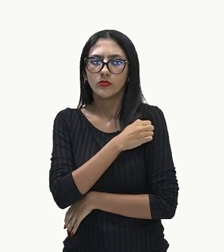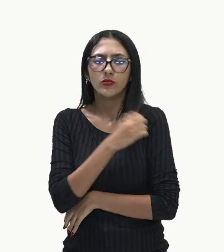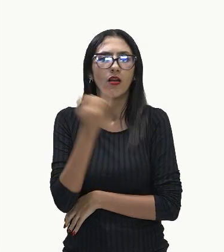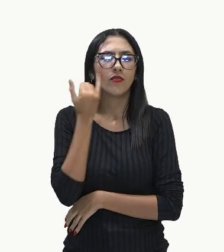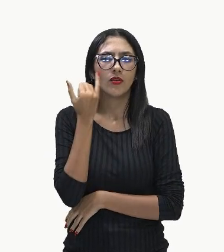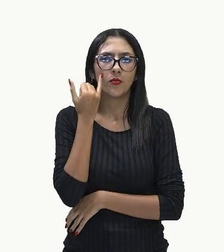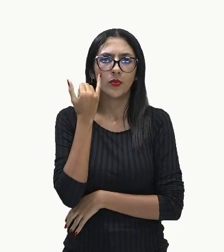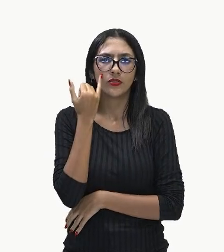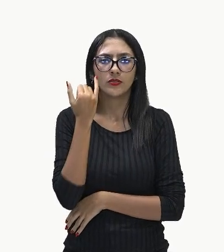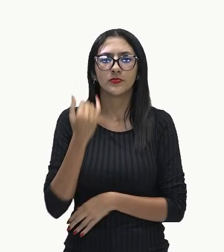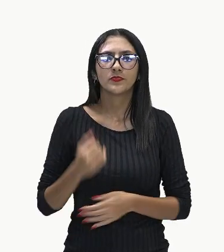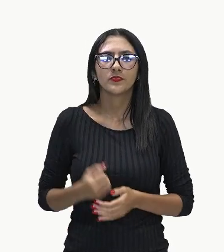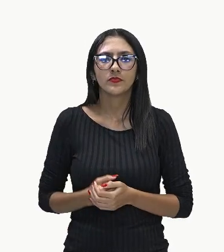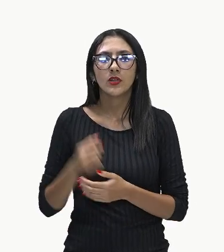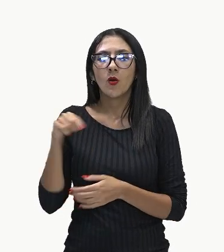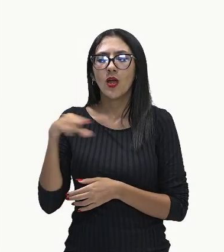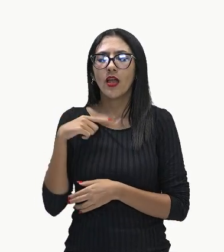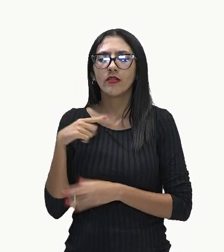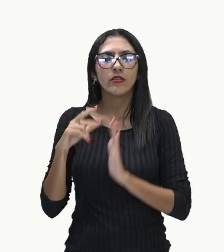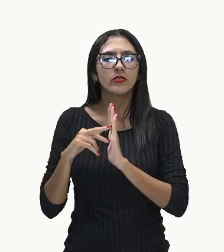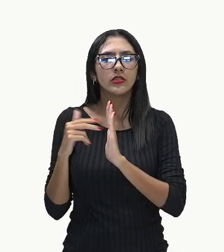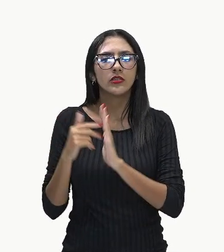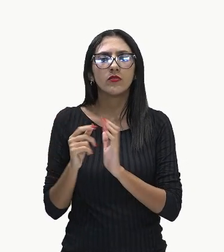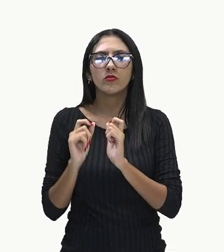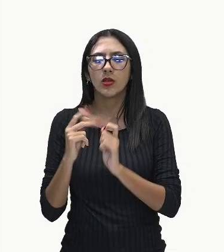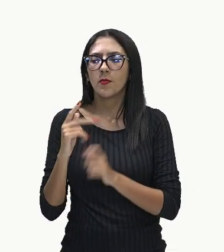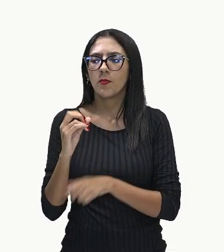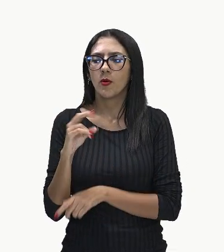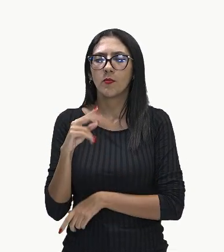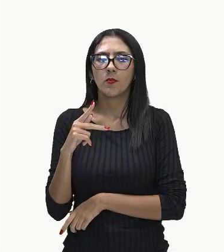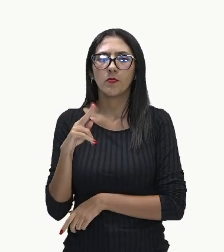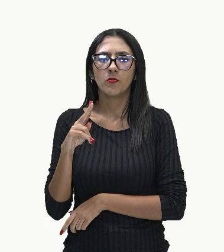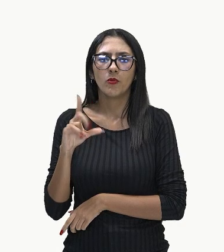minha população.